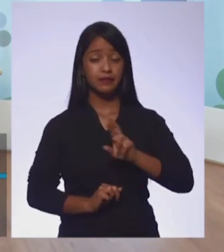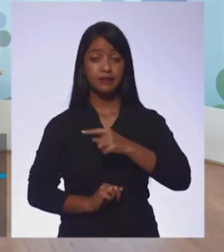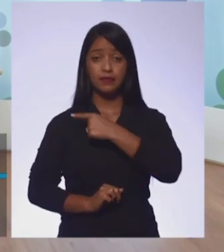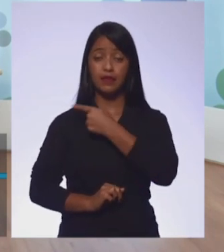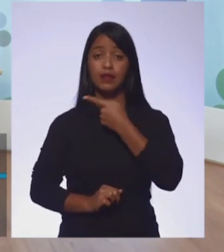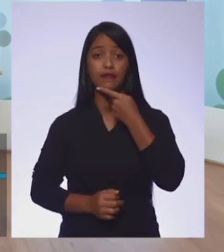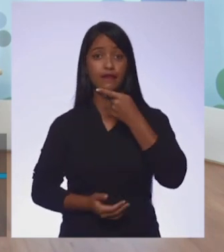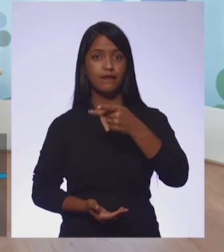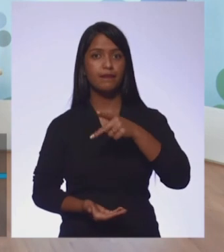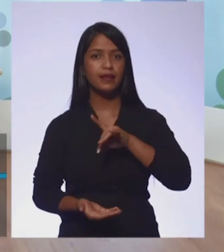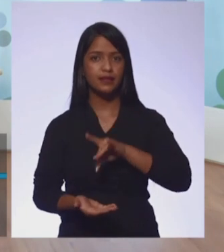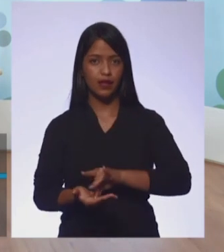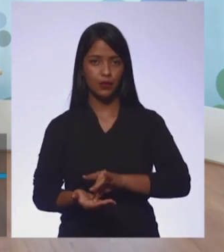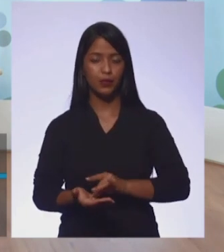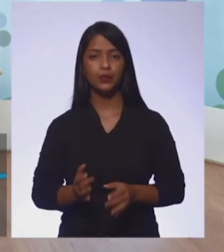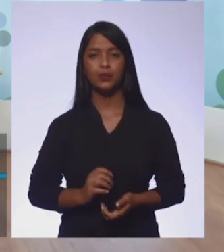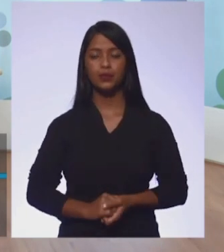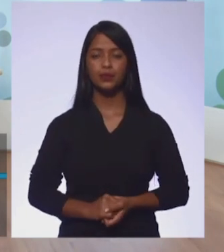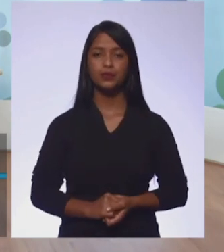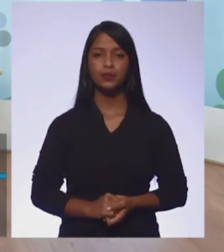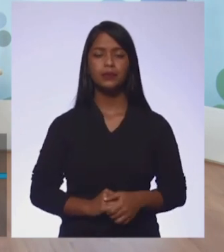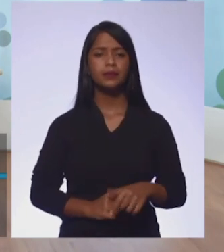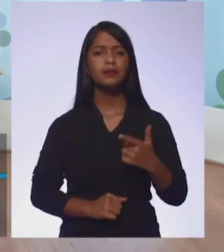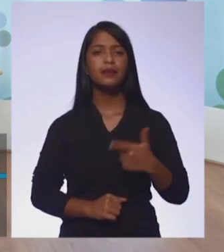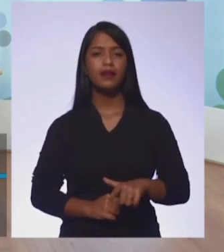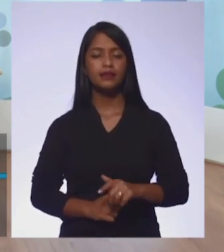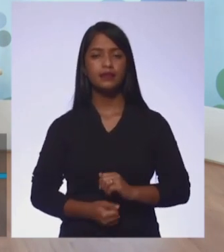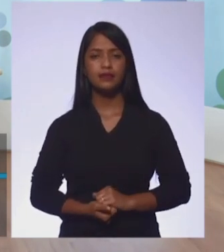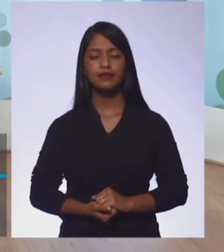afirmação. O que mais?